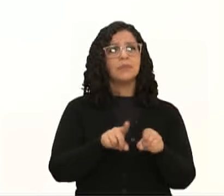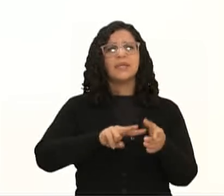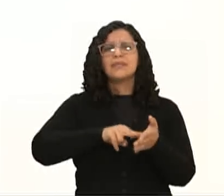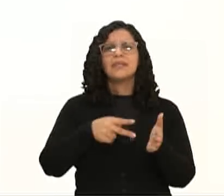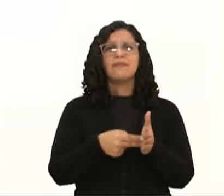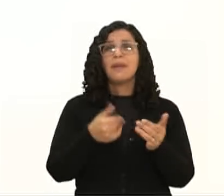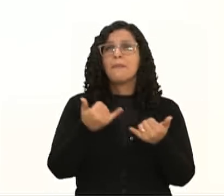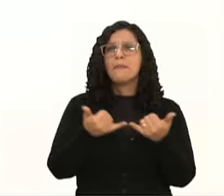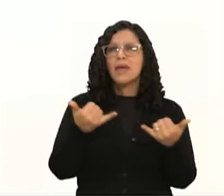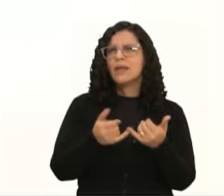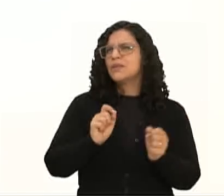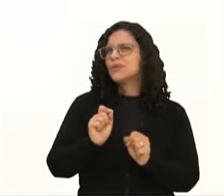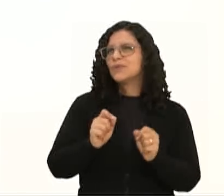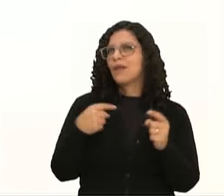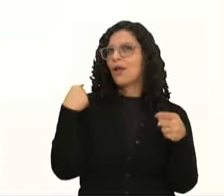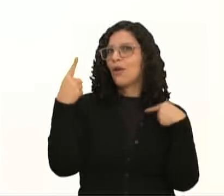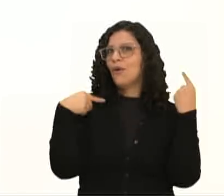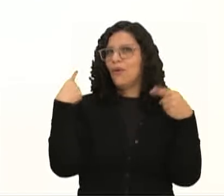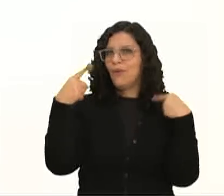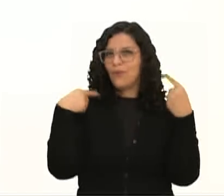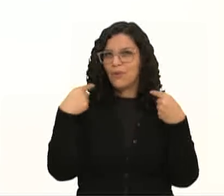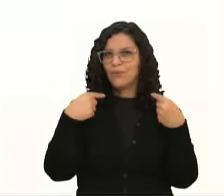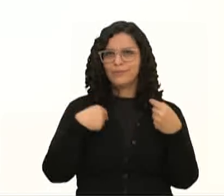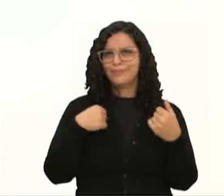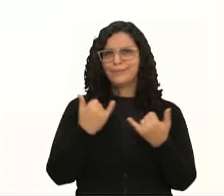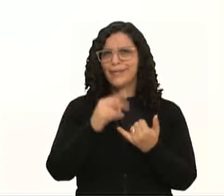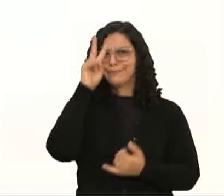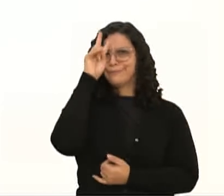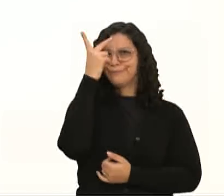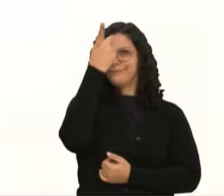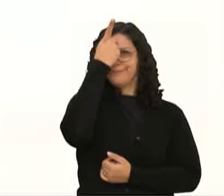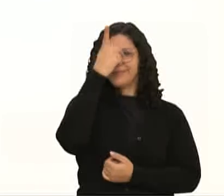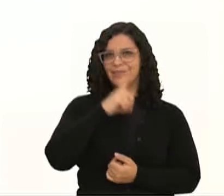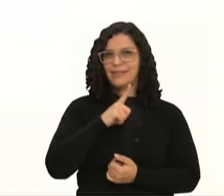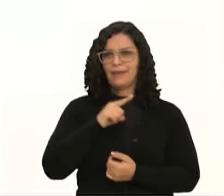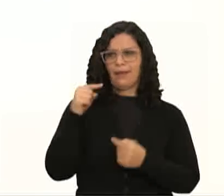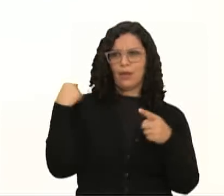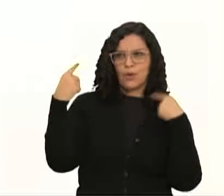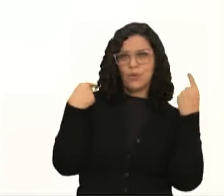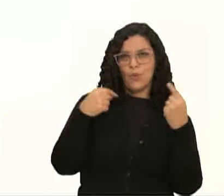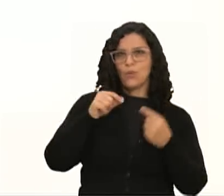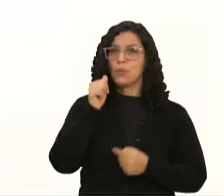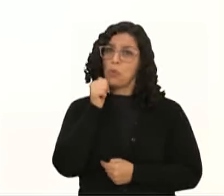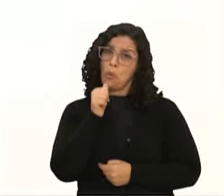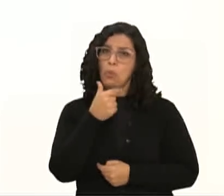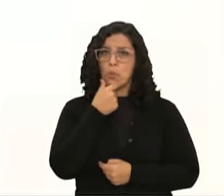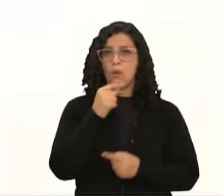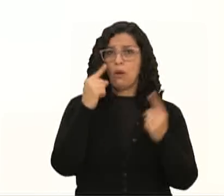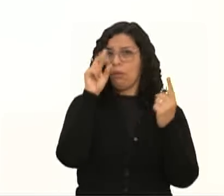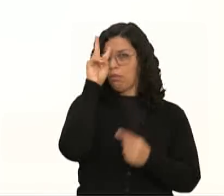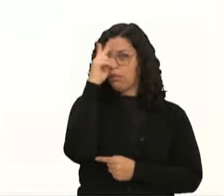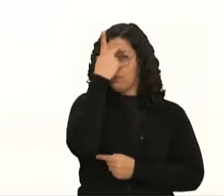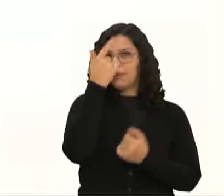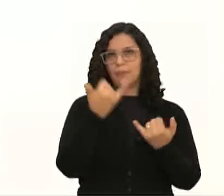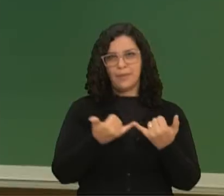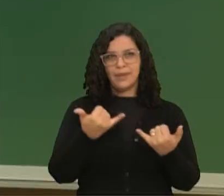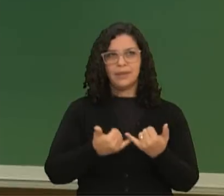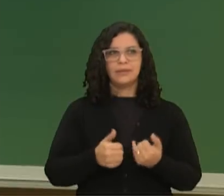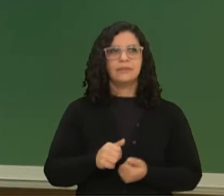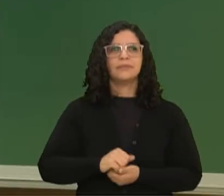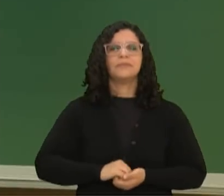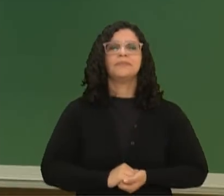uma expressão que quer dizer louco, fora do juízo, tá? Louco ou louca. Então, out